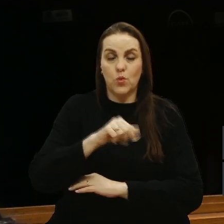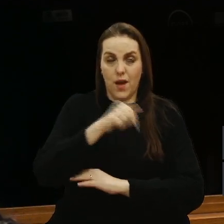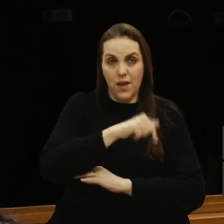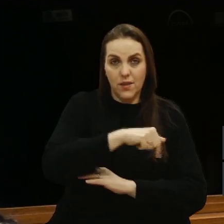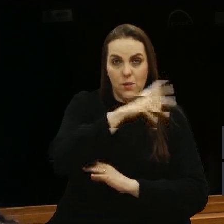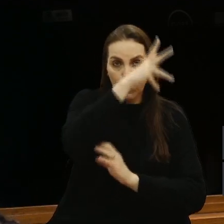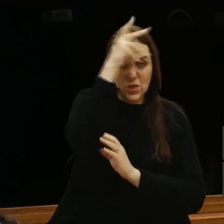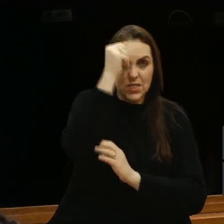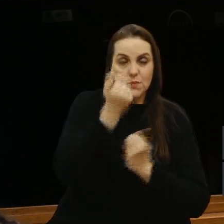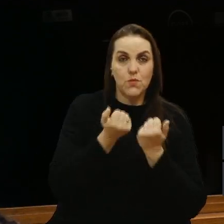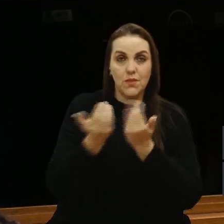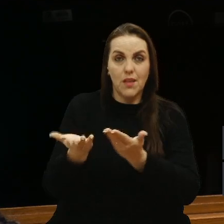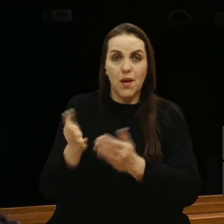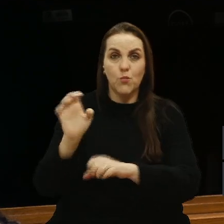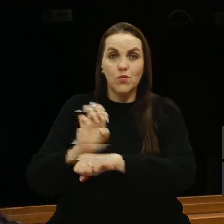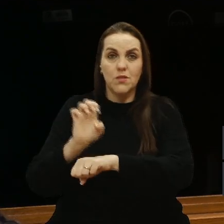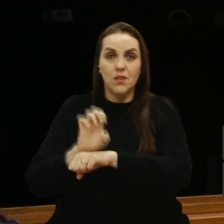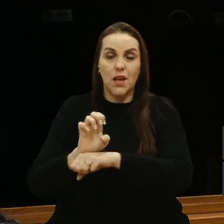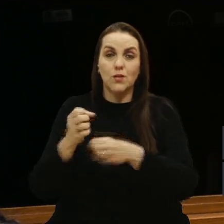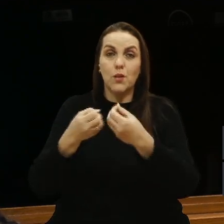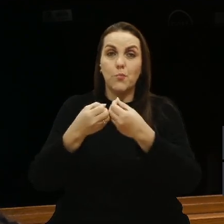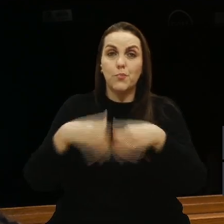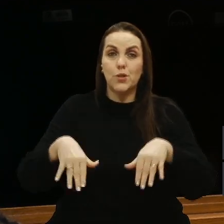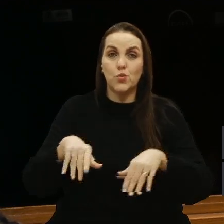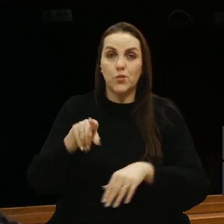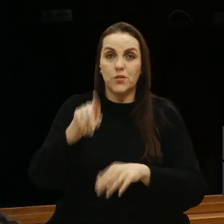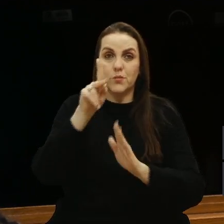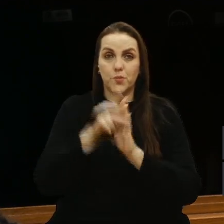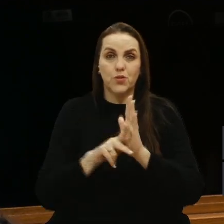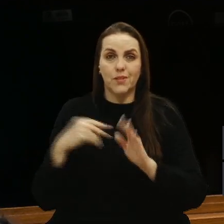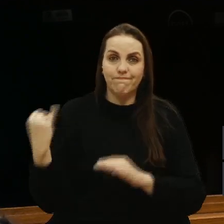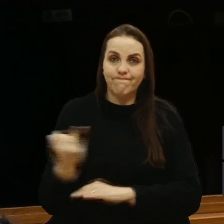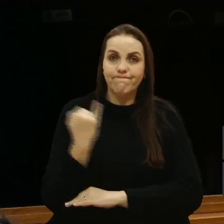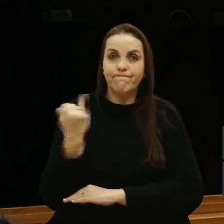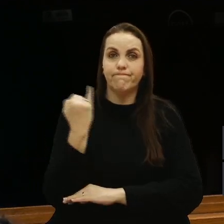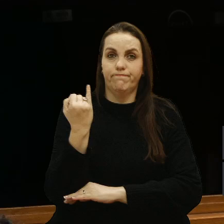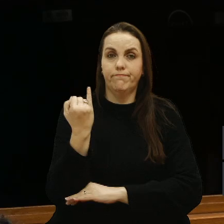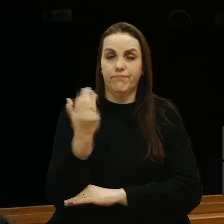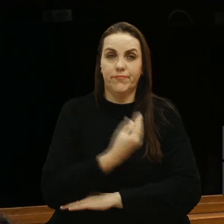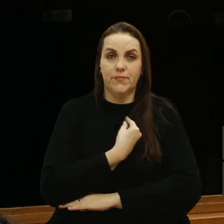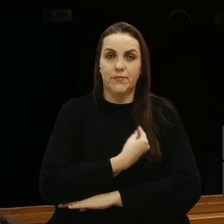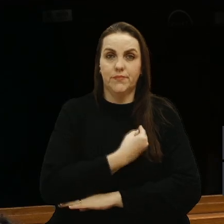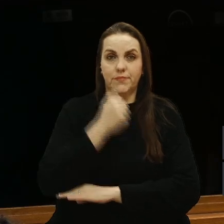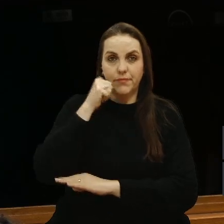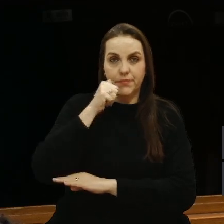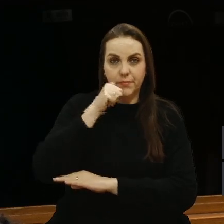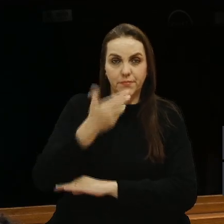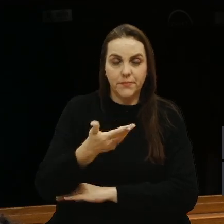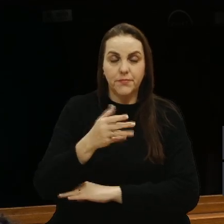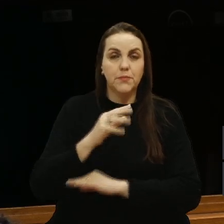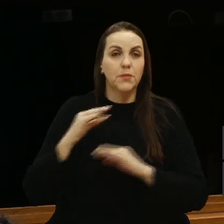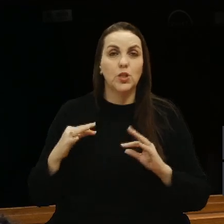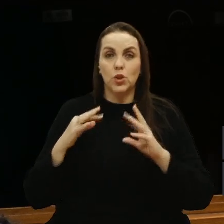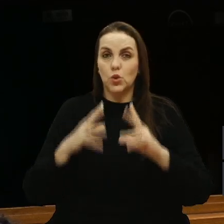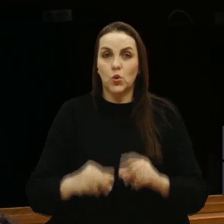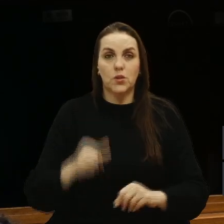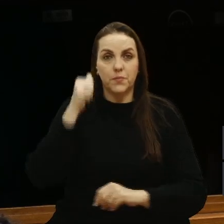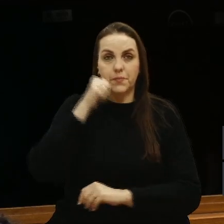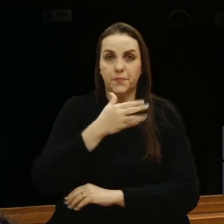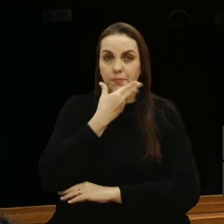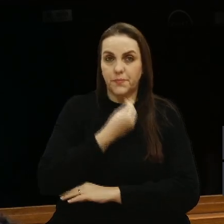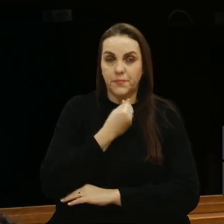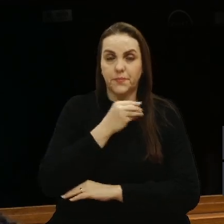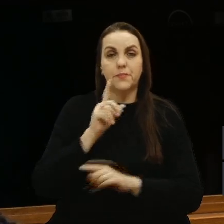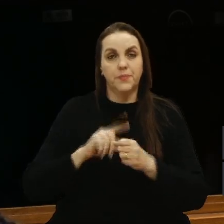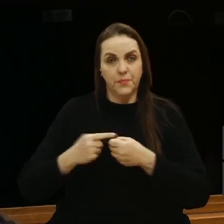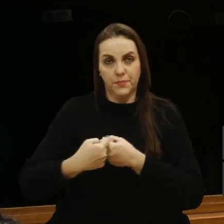Estado, nós teríamos prejudicado esse projeto tão importante para a vida das mulheres, mas para todas e para todos nós da